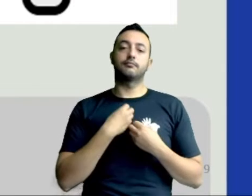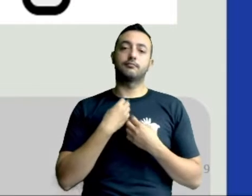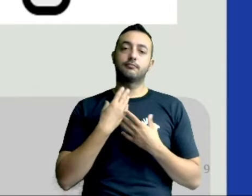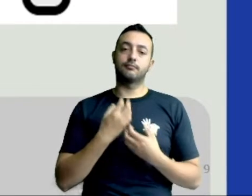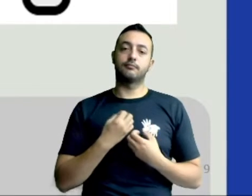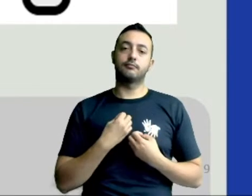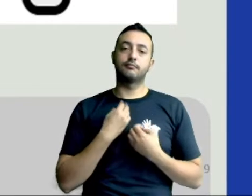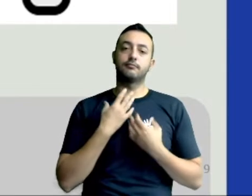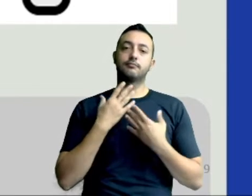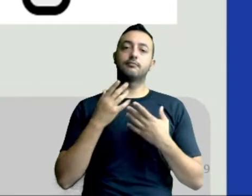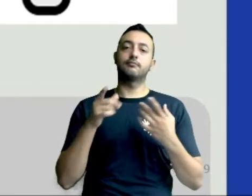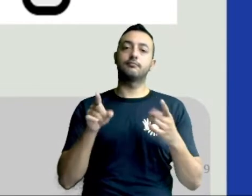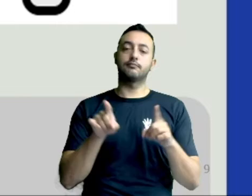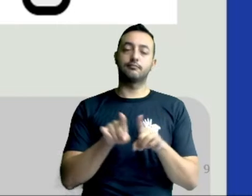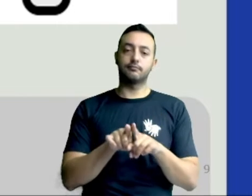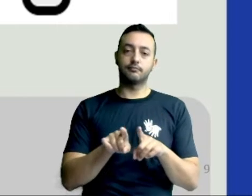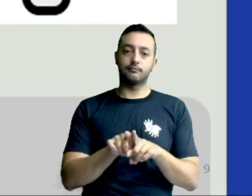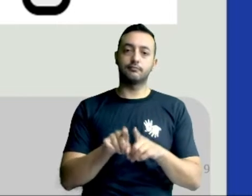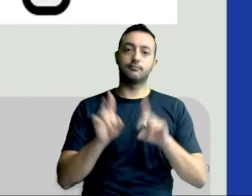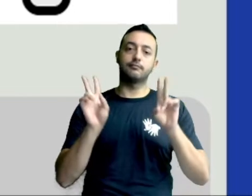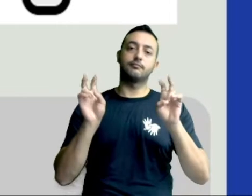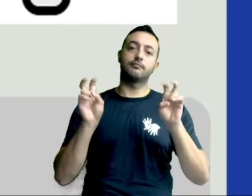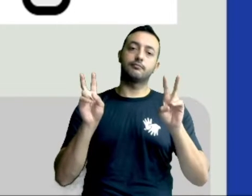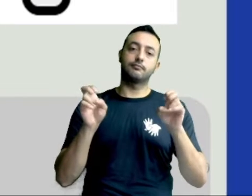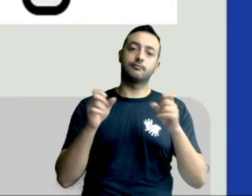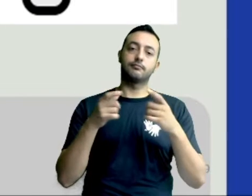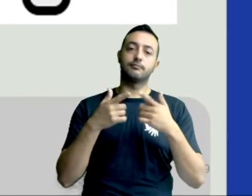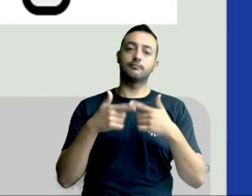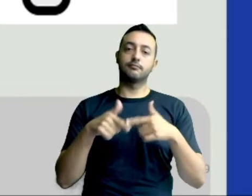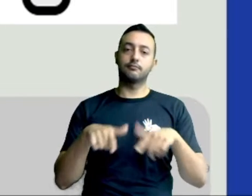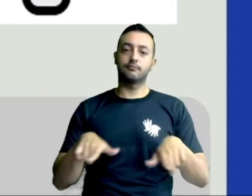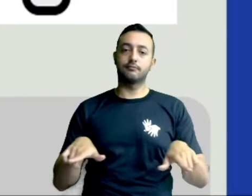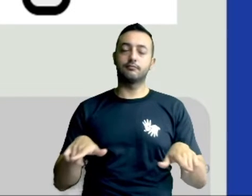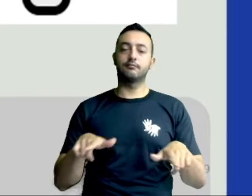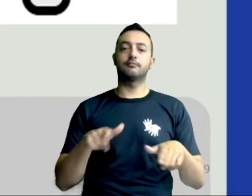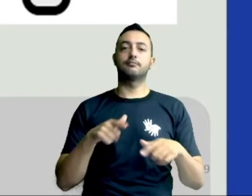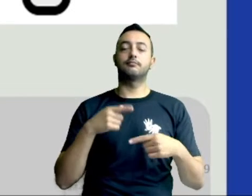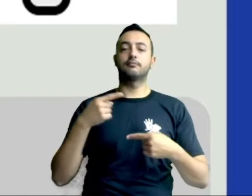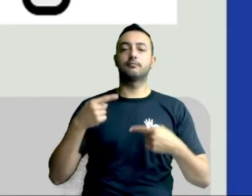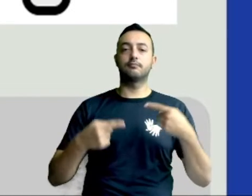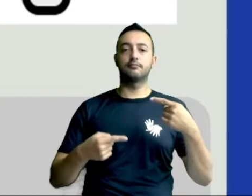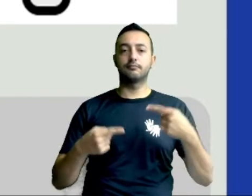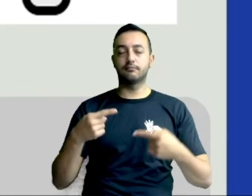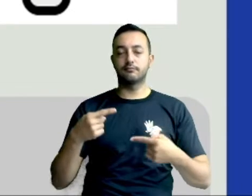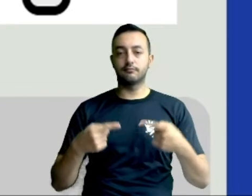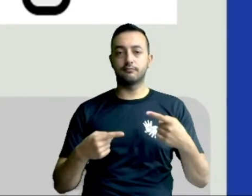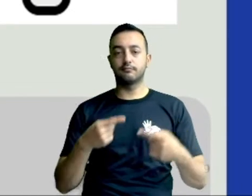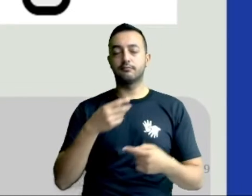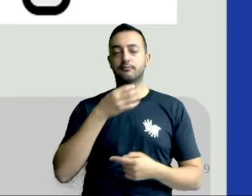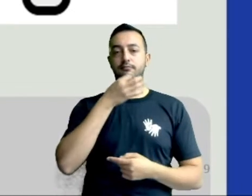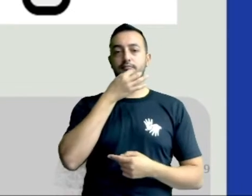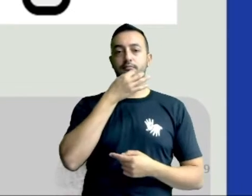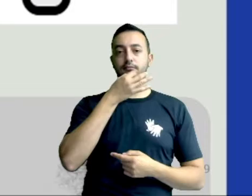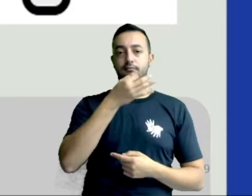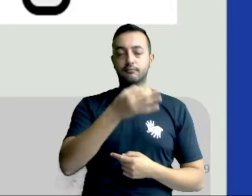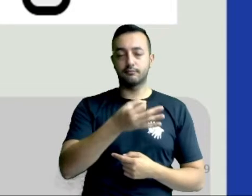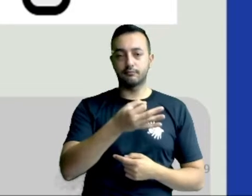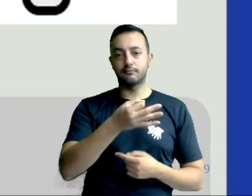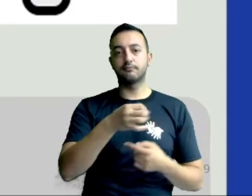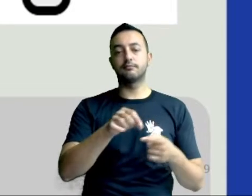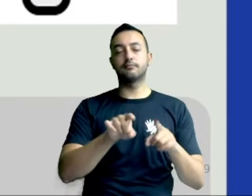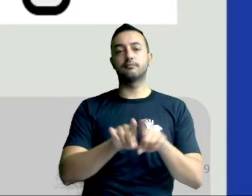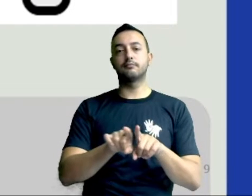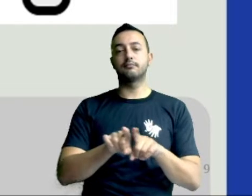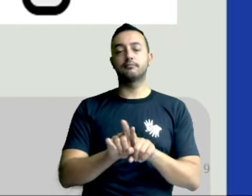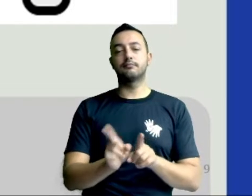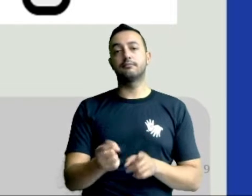que inclui o tema, a linguagem, o discurso, a opinião do autor, ou